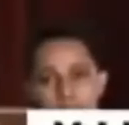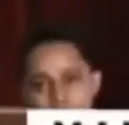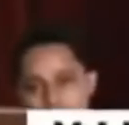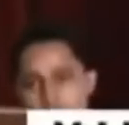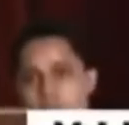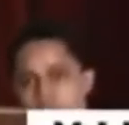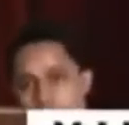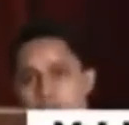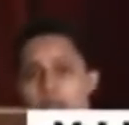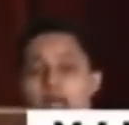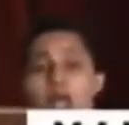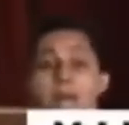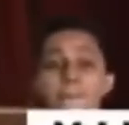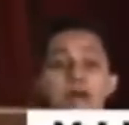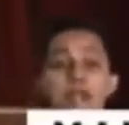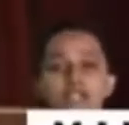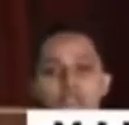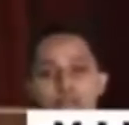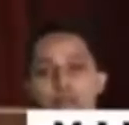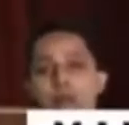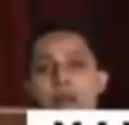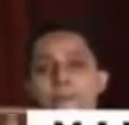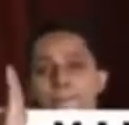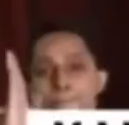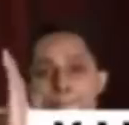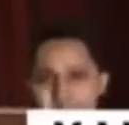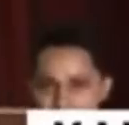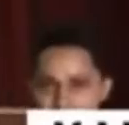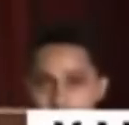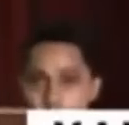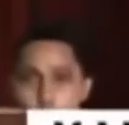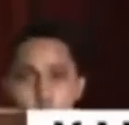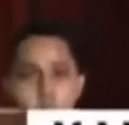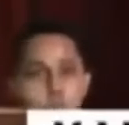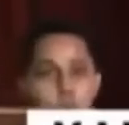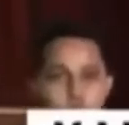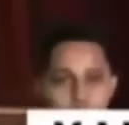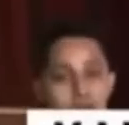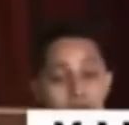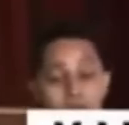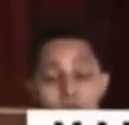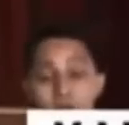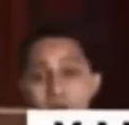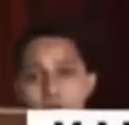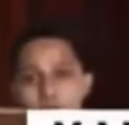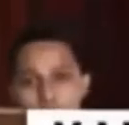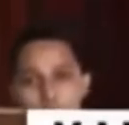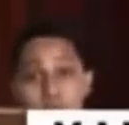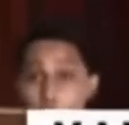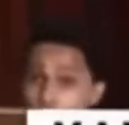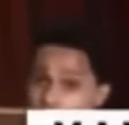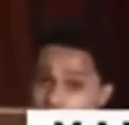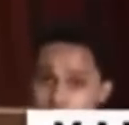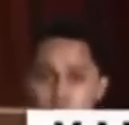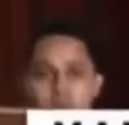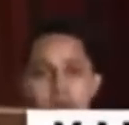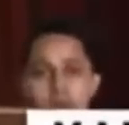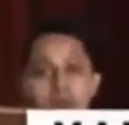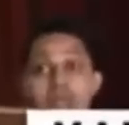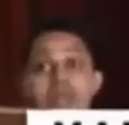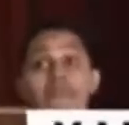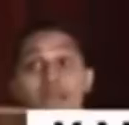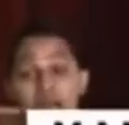Dessa sexta-feira, dia 30 de junho, o TSE forma a maioria pela ineligibilidade do ex-presidente